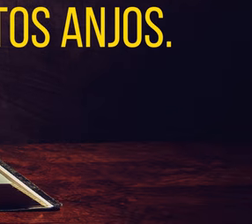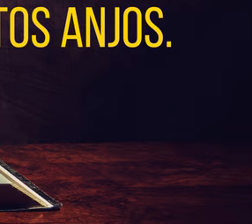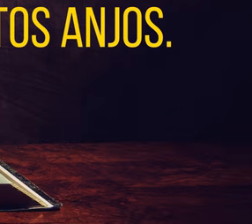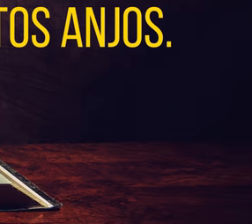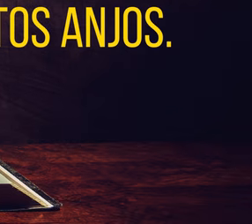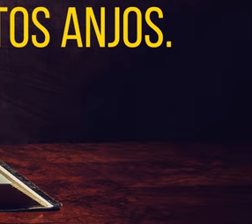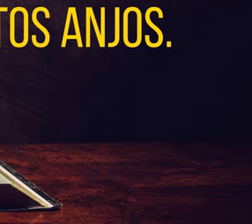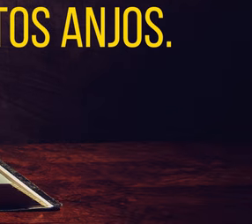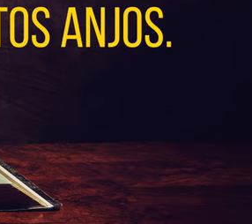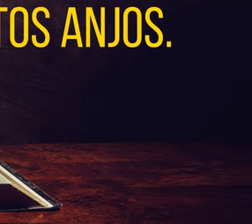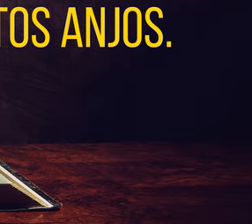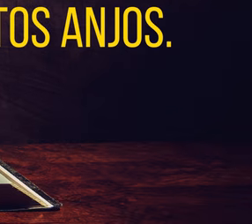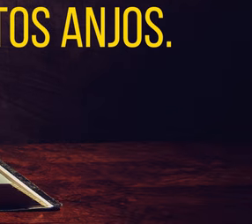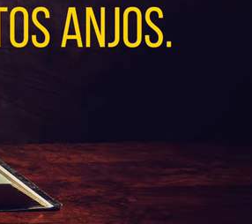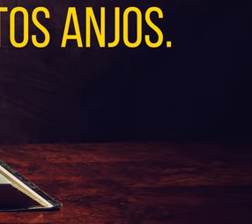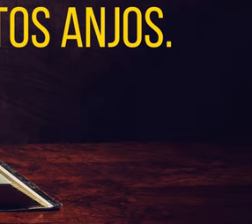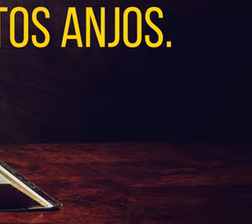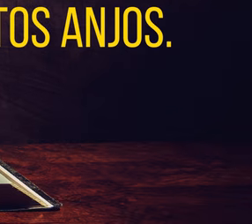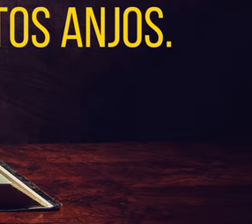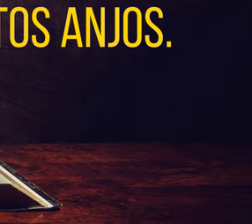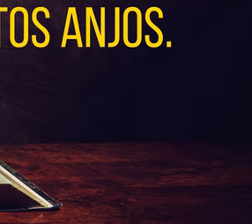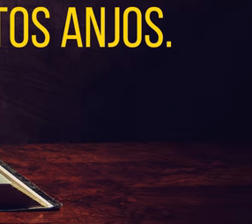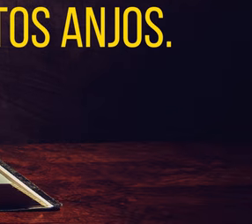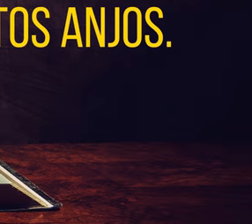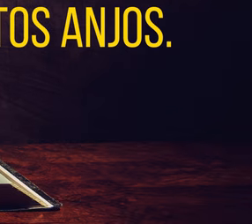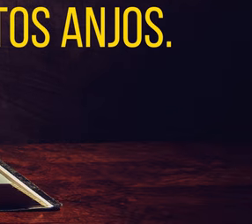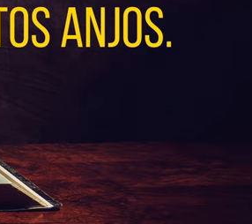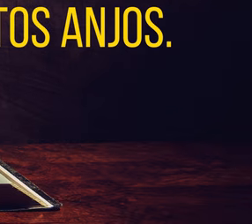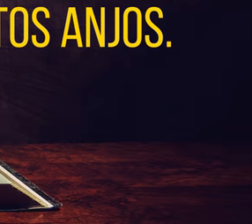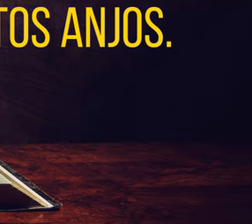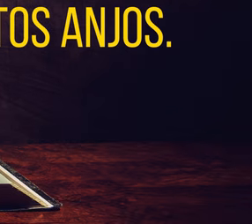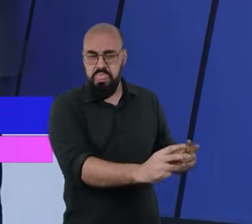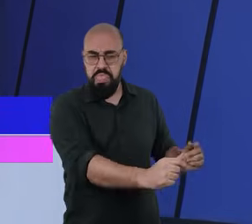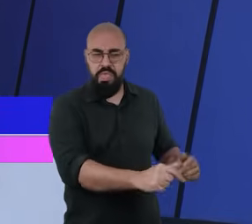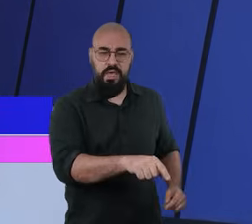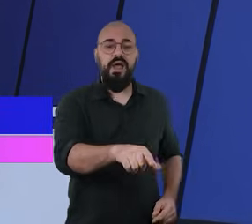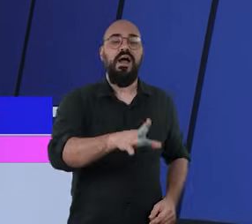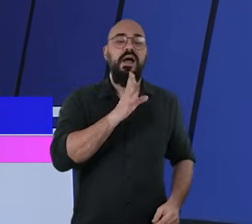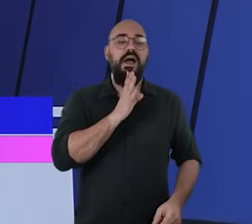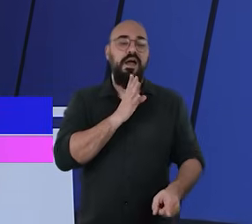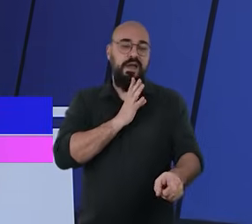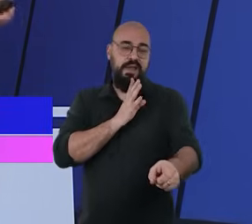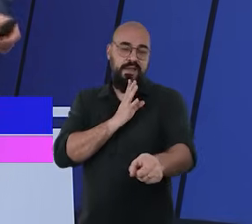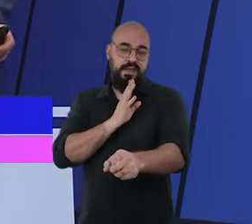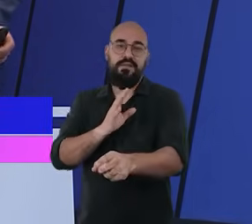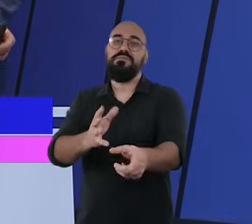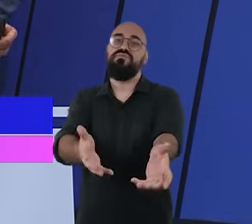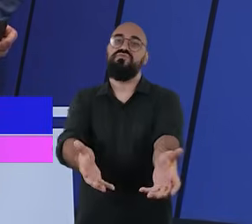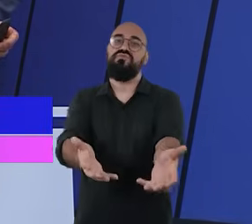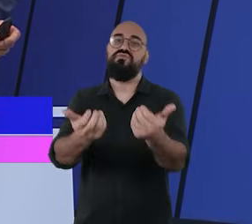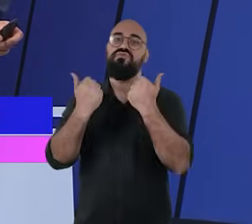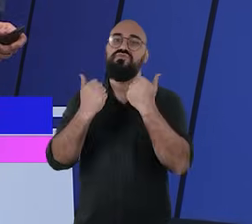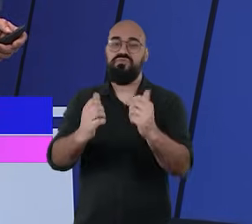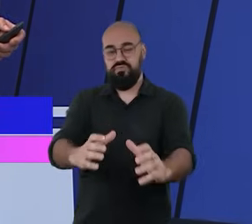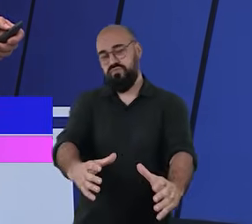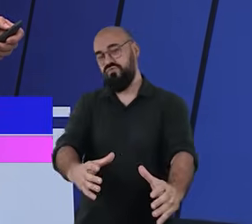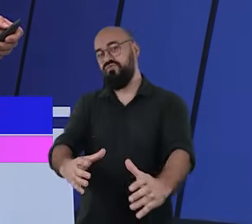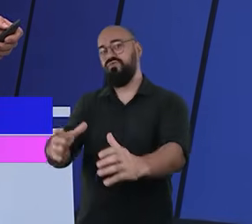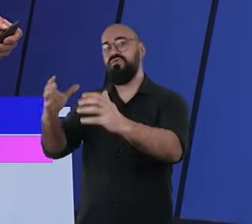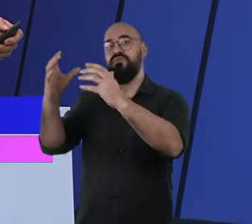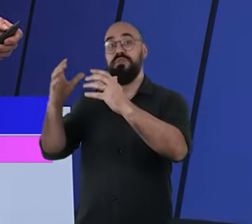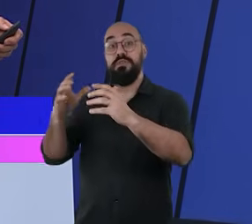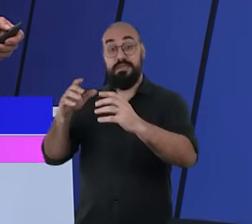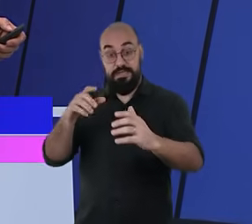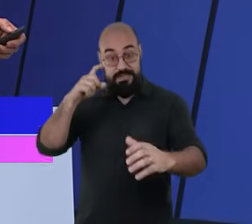sua glória e na do Pai e dos santos anjos. A glória da volta de Jesus transformará o